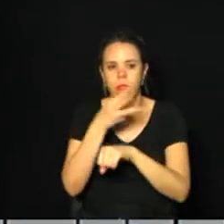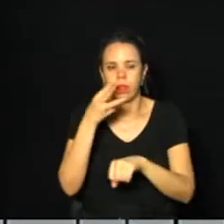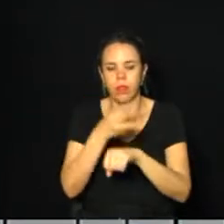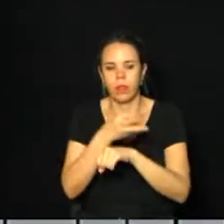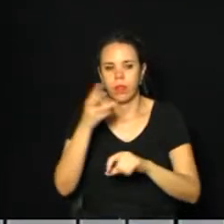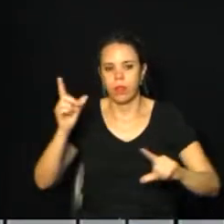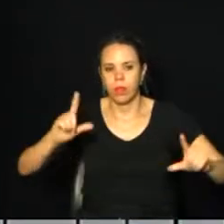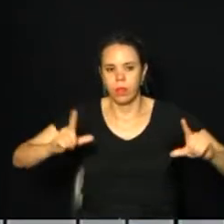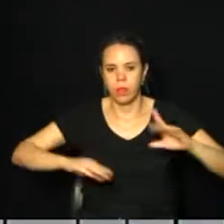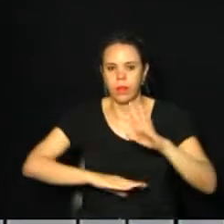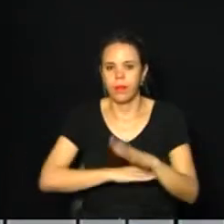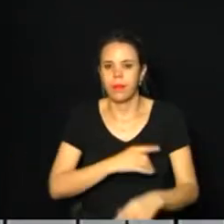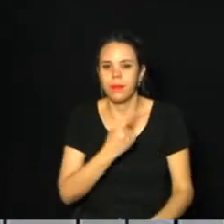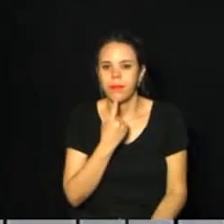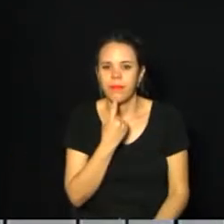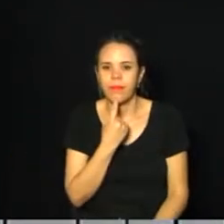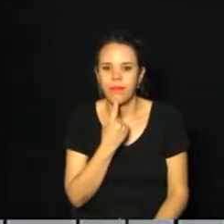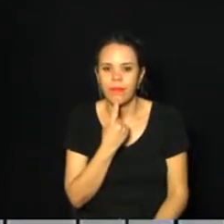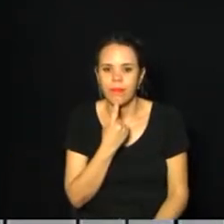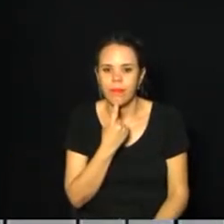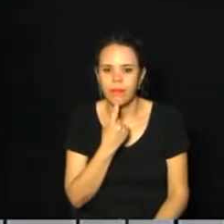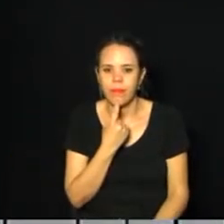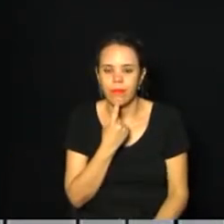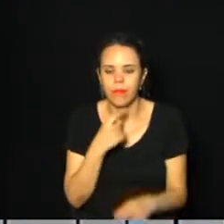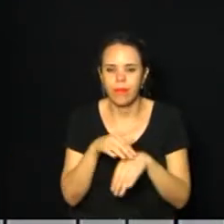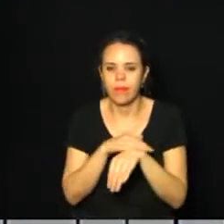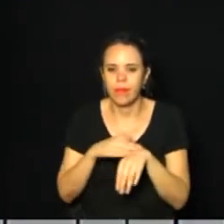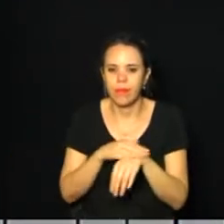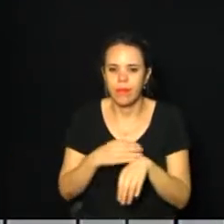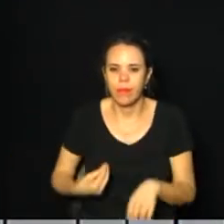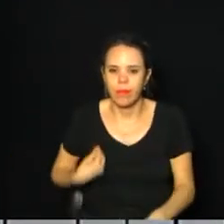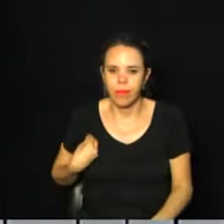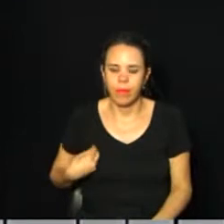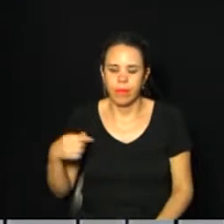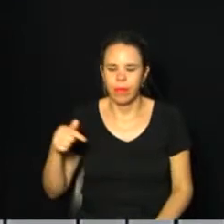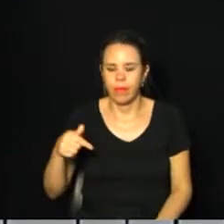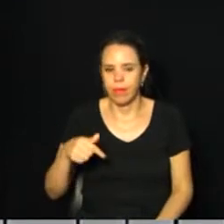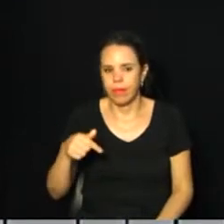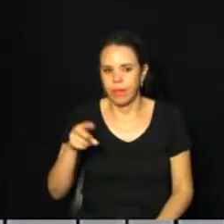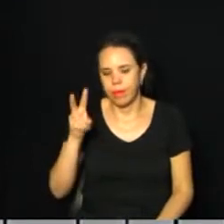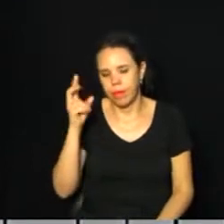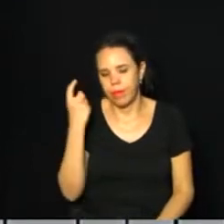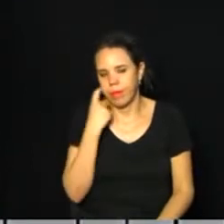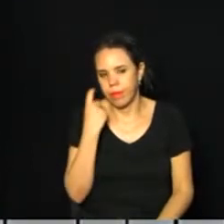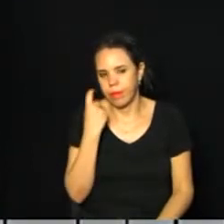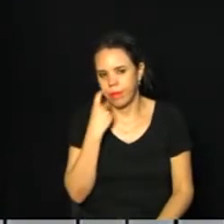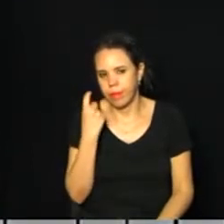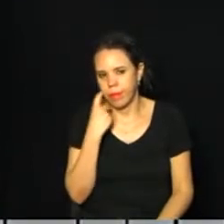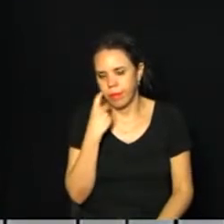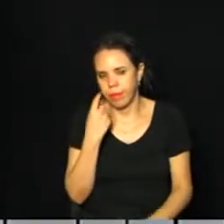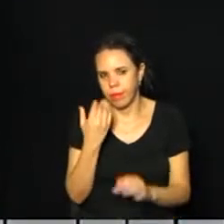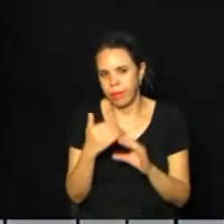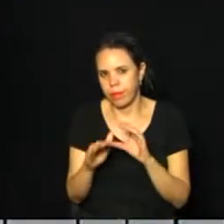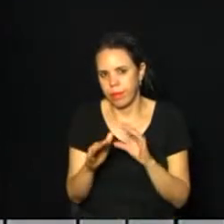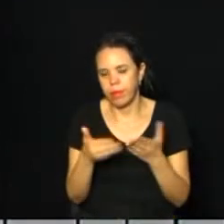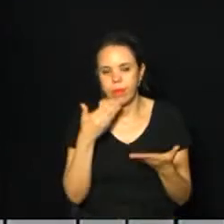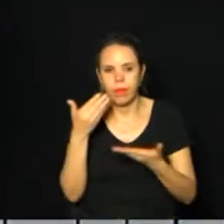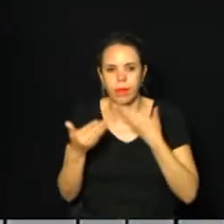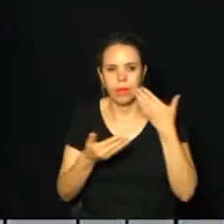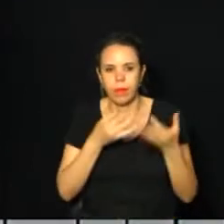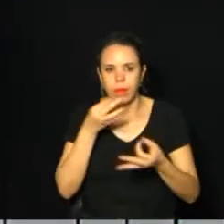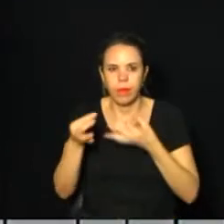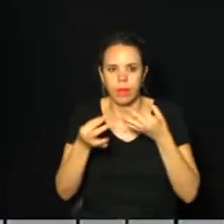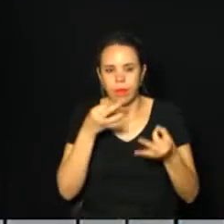o WhatsApp da TV Câmara Campinas. Você aperta que a gente conversa ao vivo nesta sexta-feira e você manda o seu elogio,